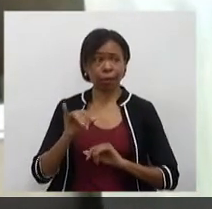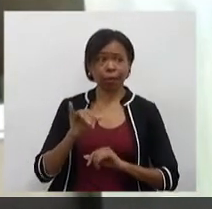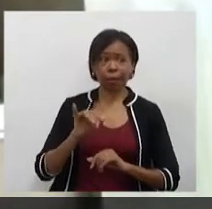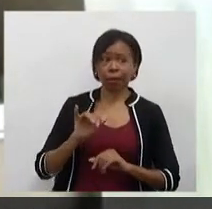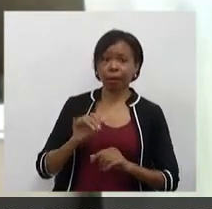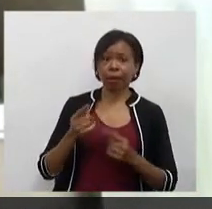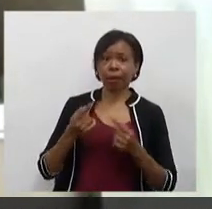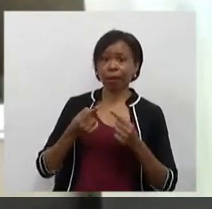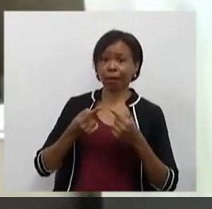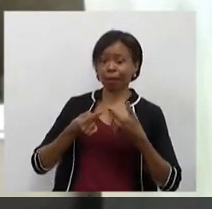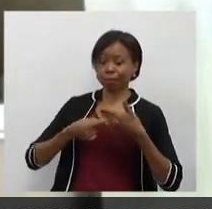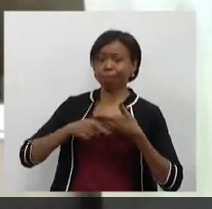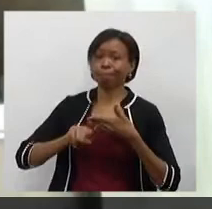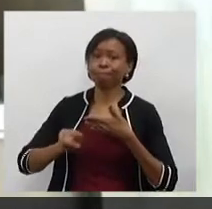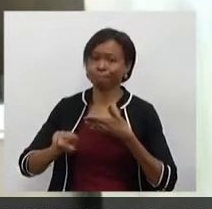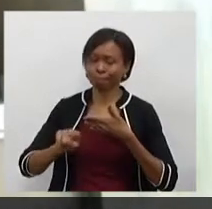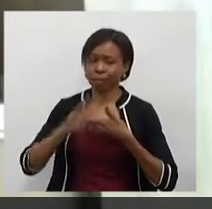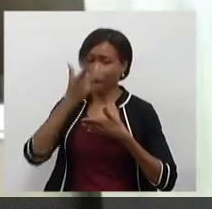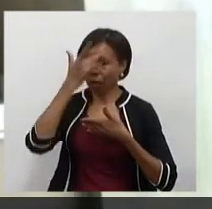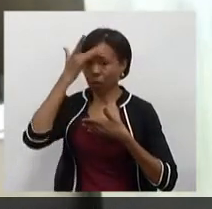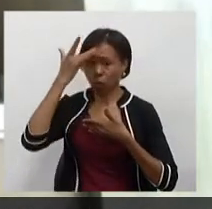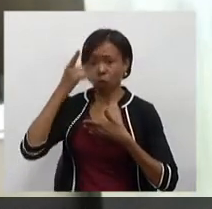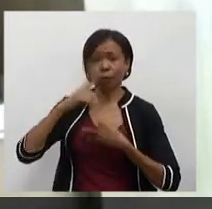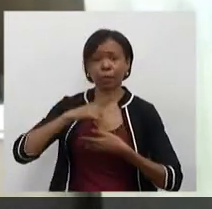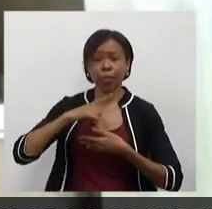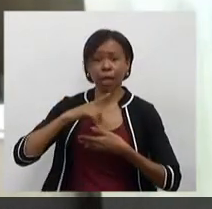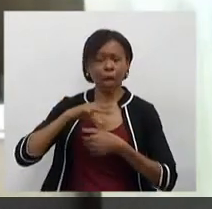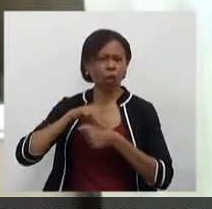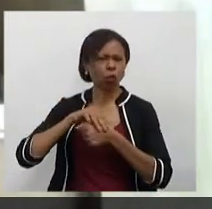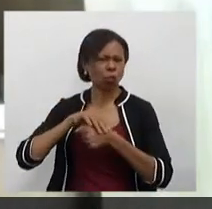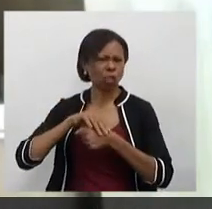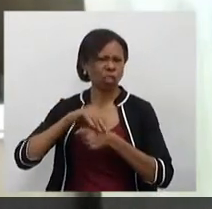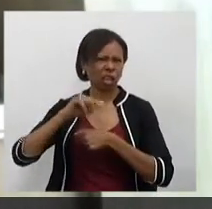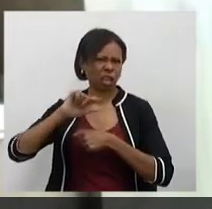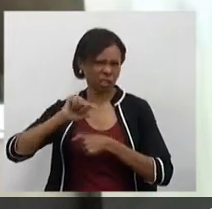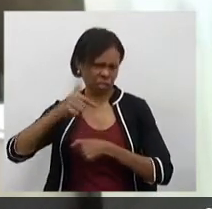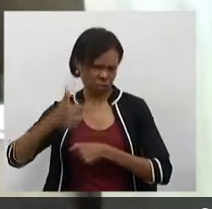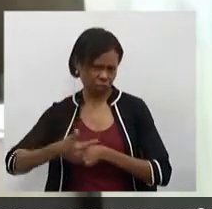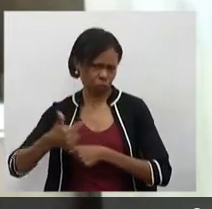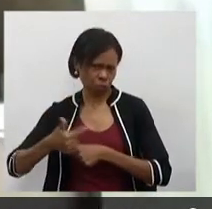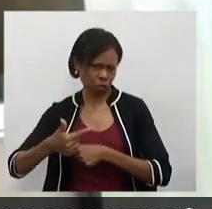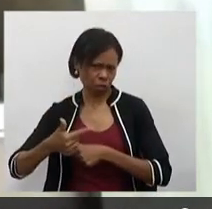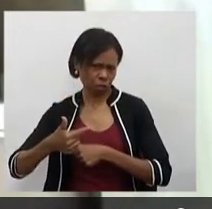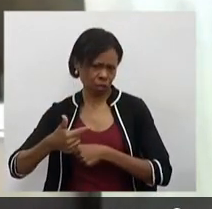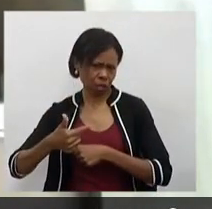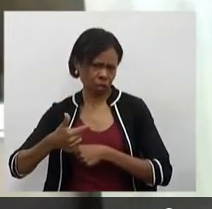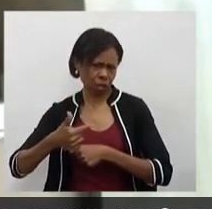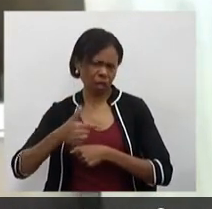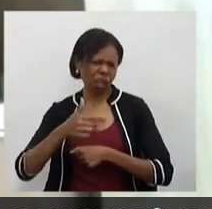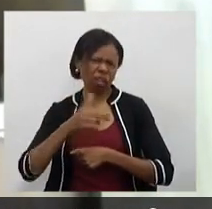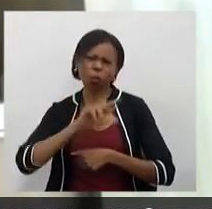uma imunodeficiência secundária à doença de base, não é que ele tem uma imunodeficiência